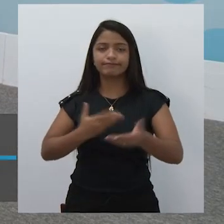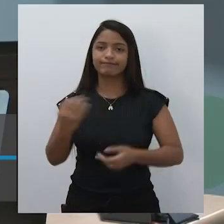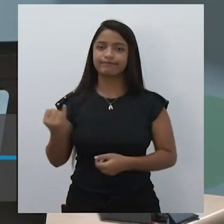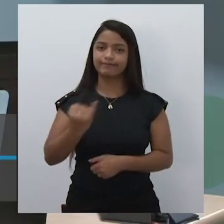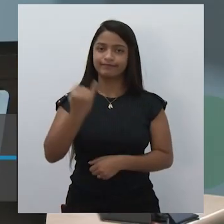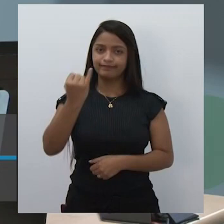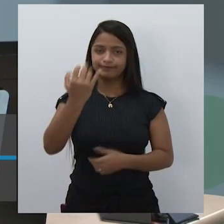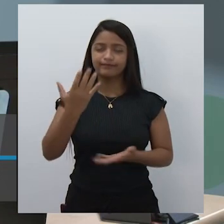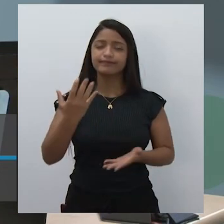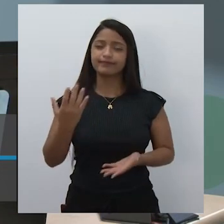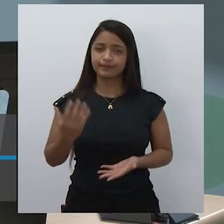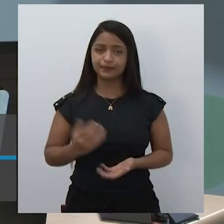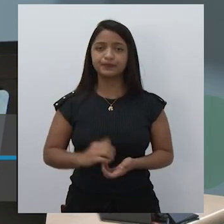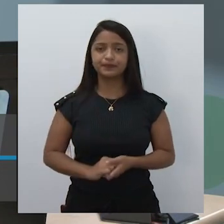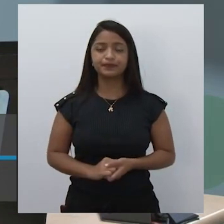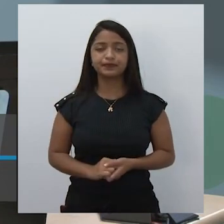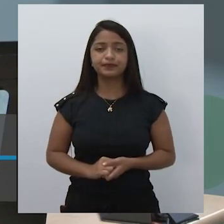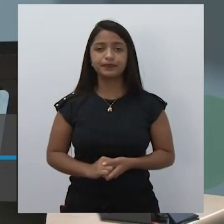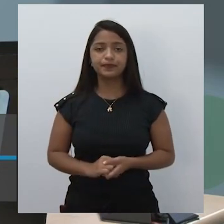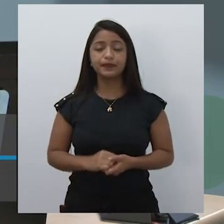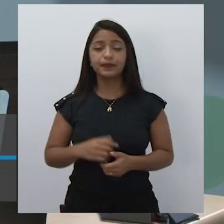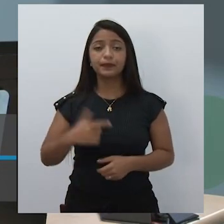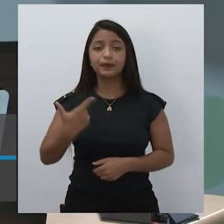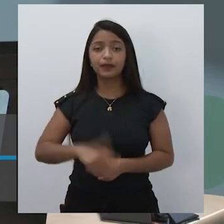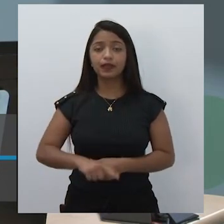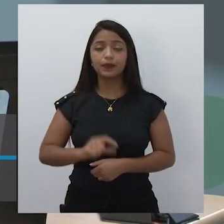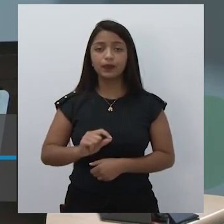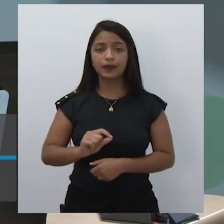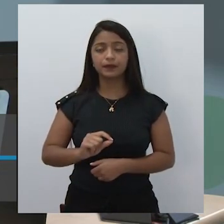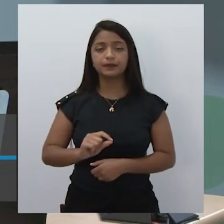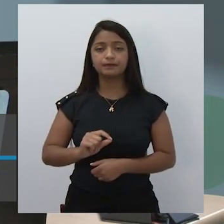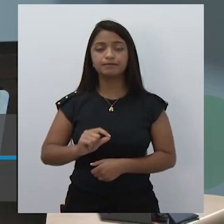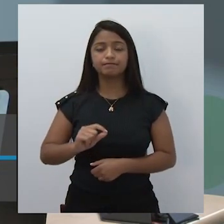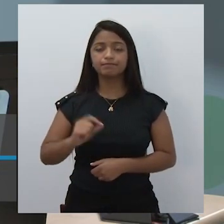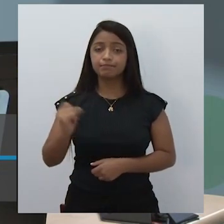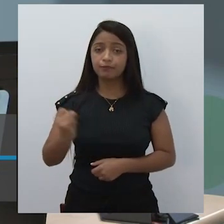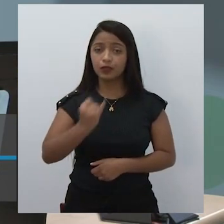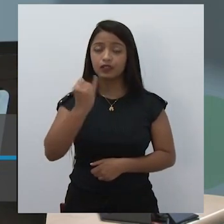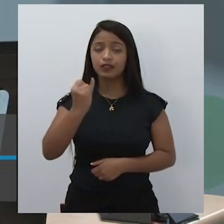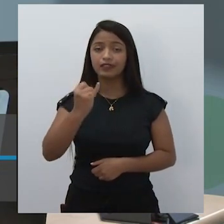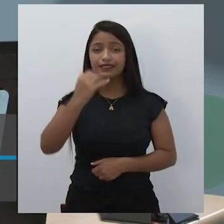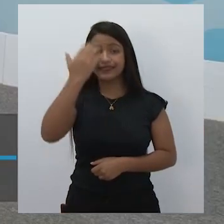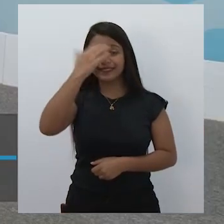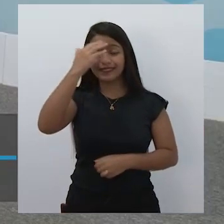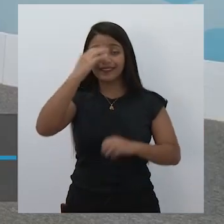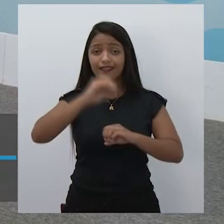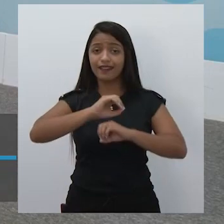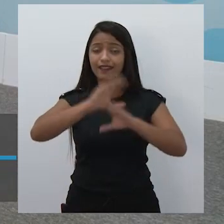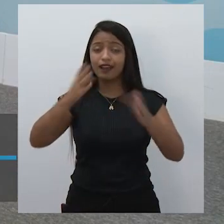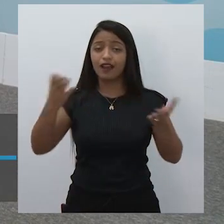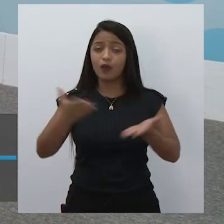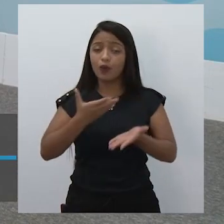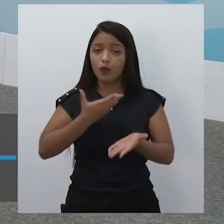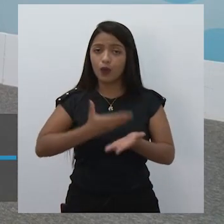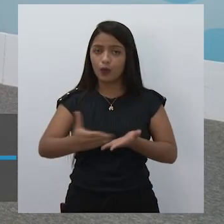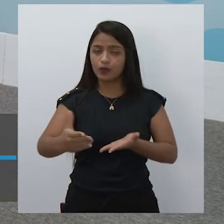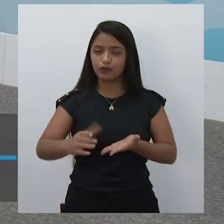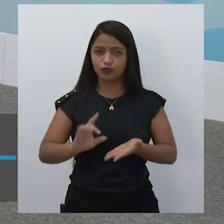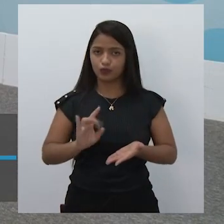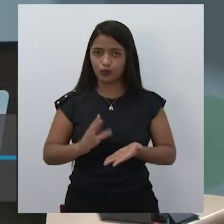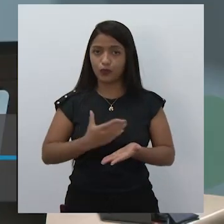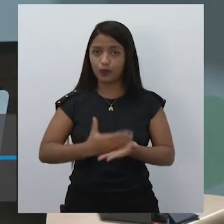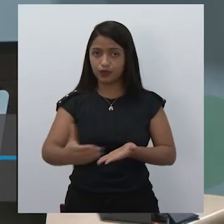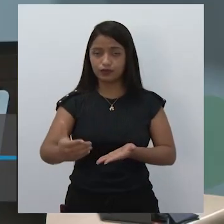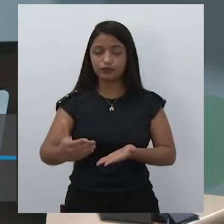essa conversa. E é por isso que é importante a gente ter clareza de que esse é um primeiro momento, isso, né? É importante a